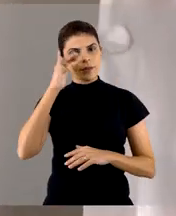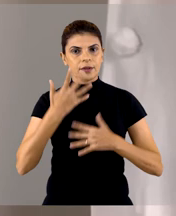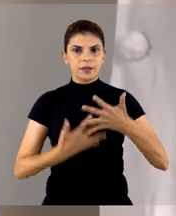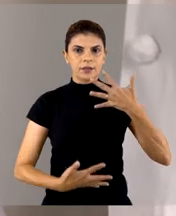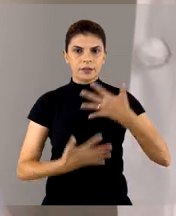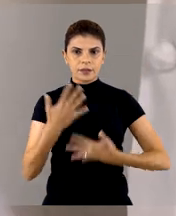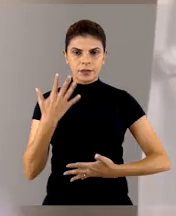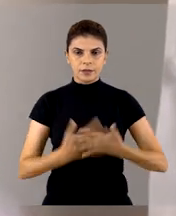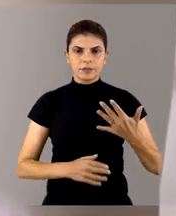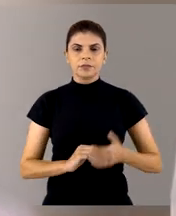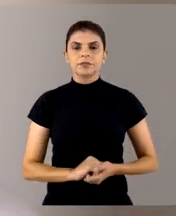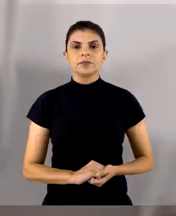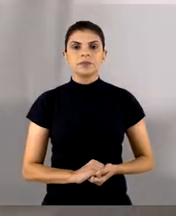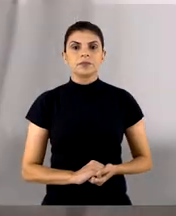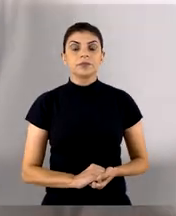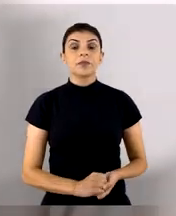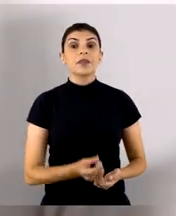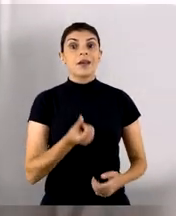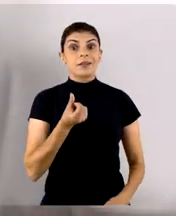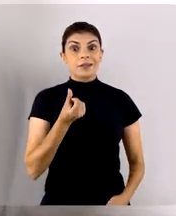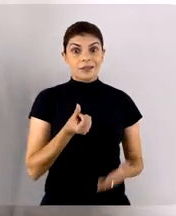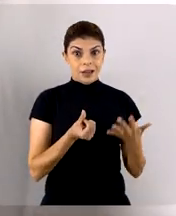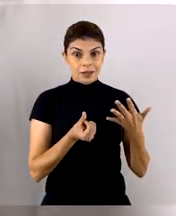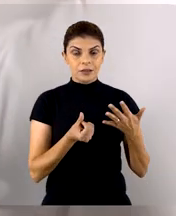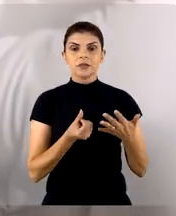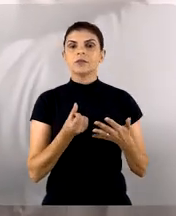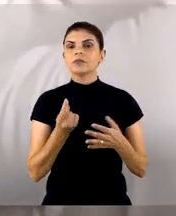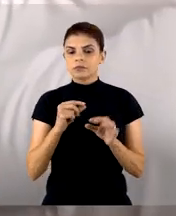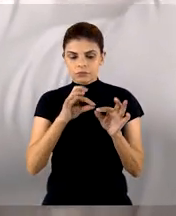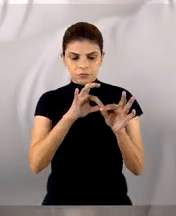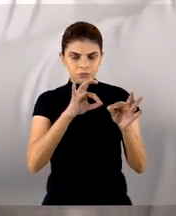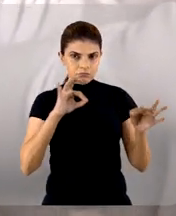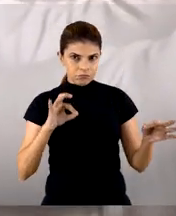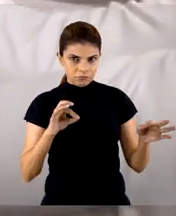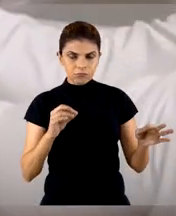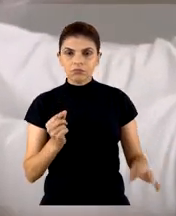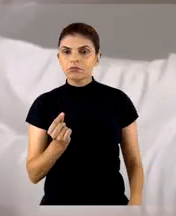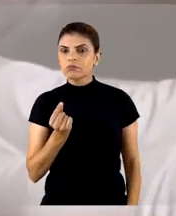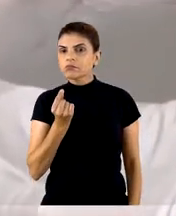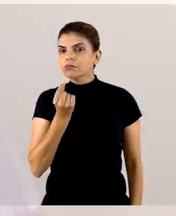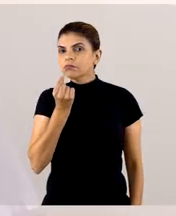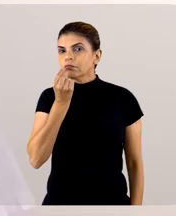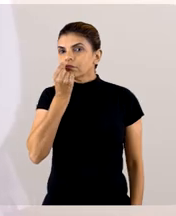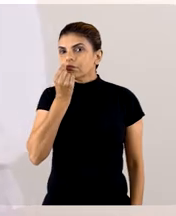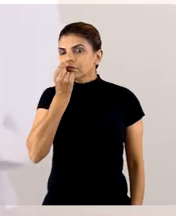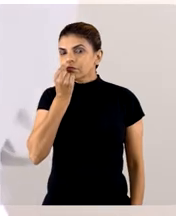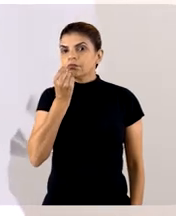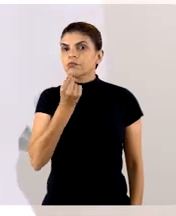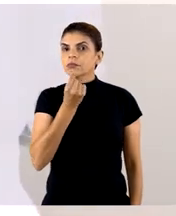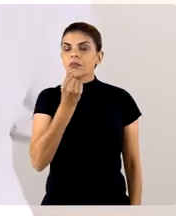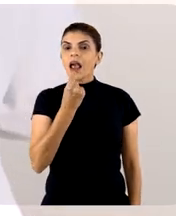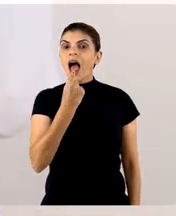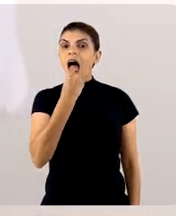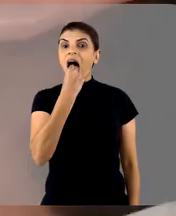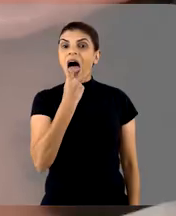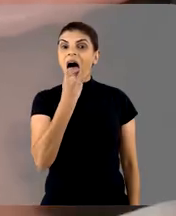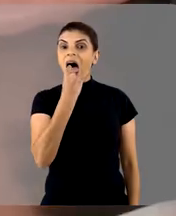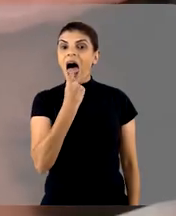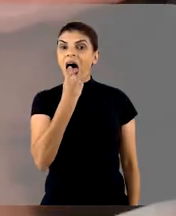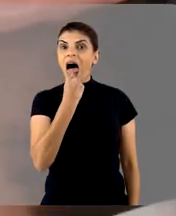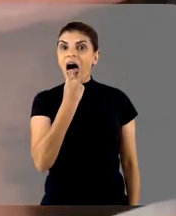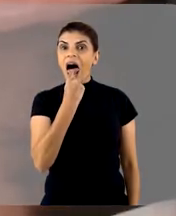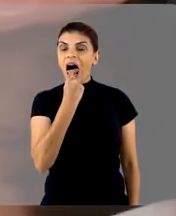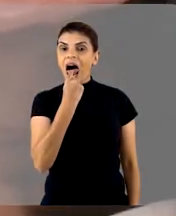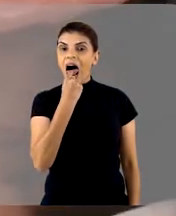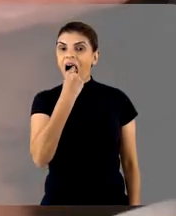processo de coleta da amostra. Passo 6. Retire o swab de orofaringe da embalagem e insira-o na região das amígdalas e da